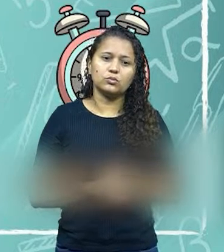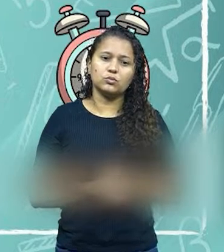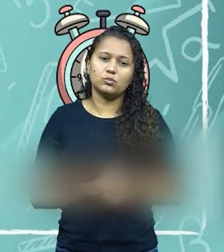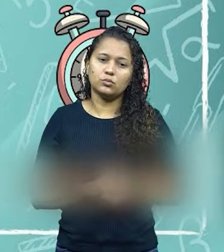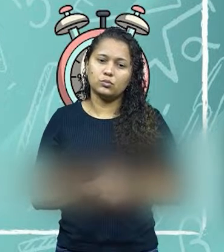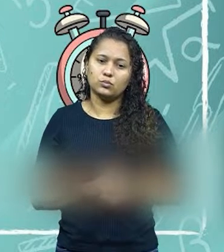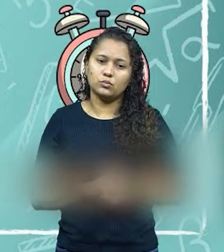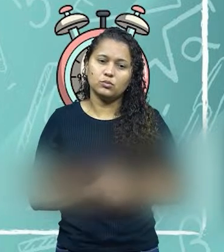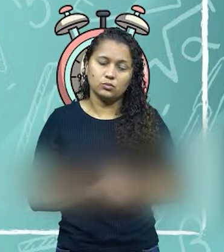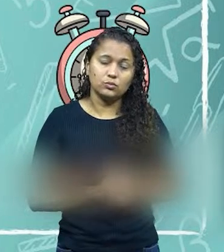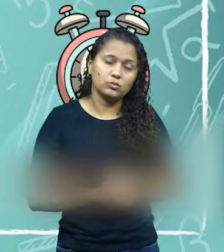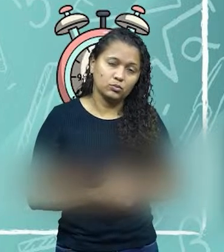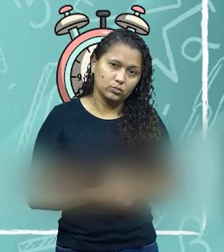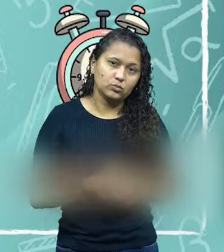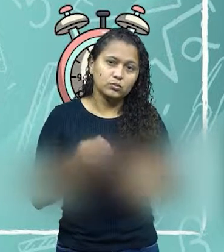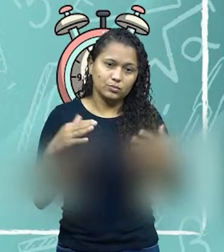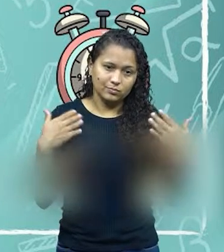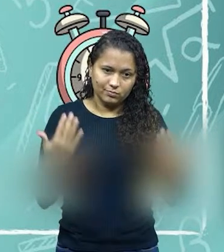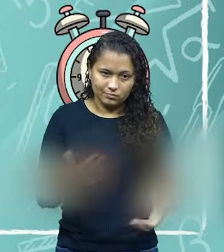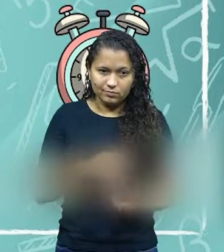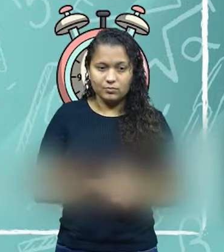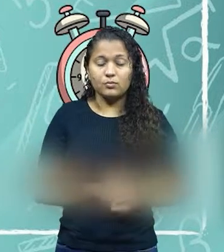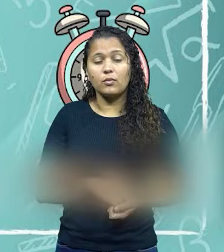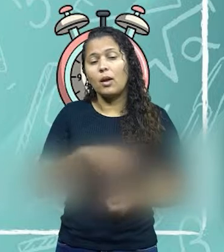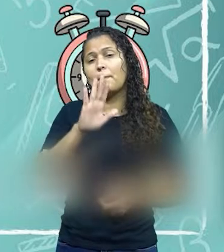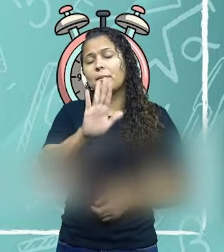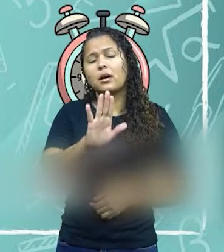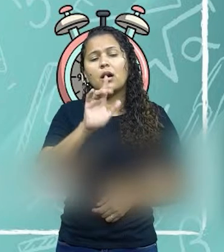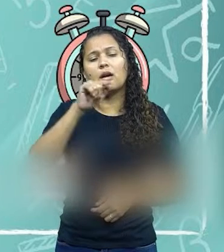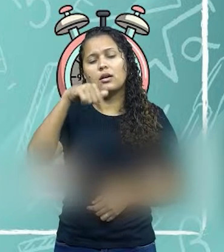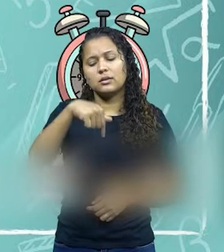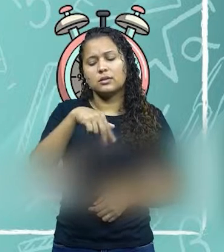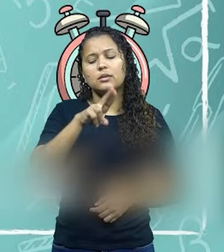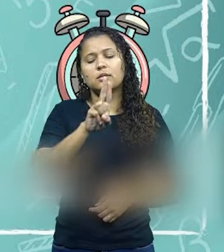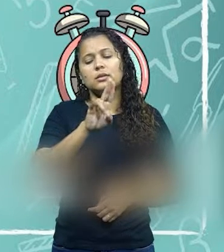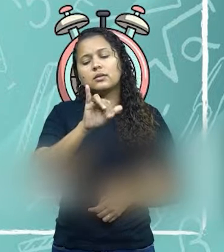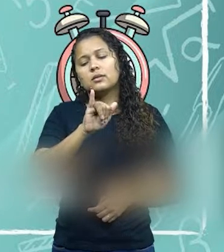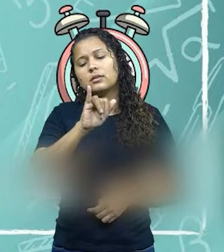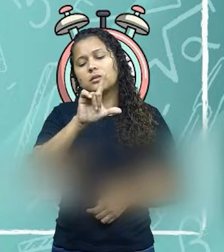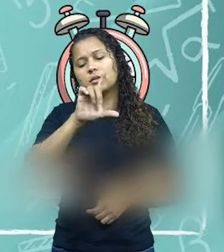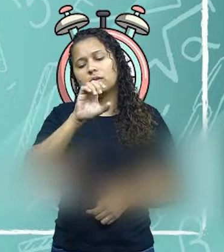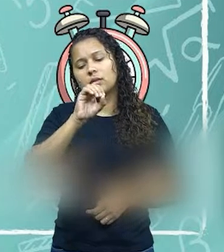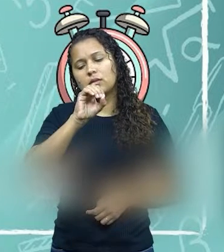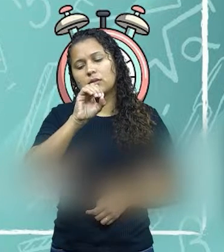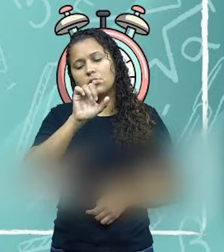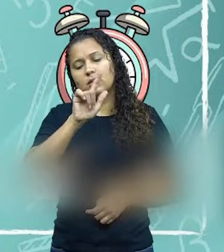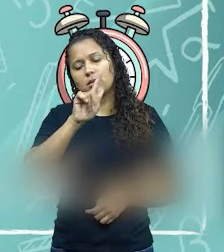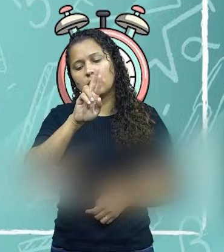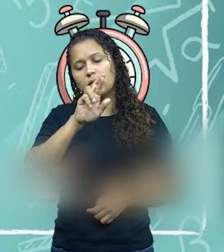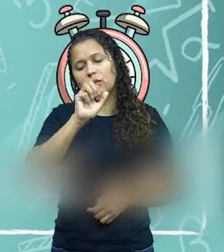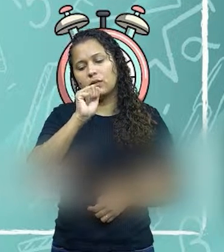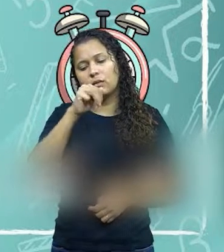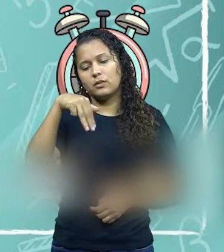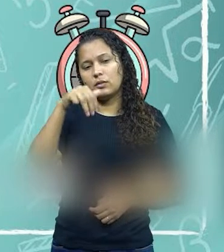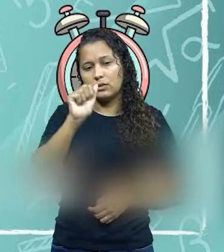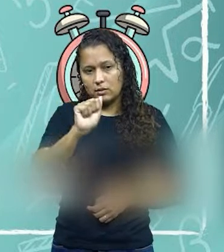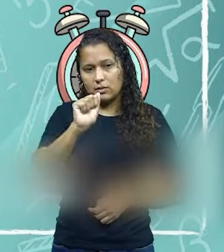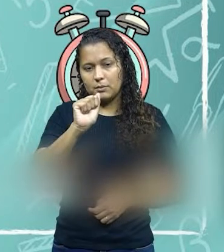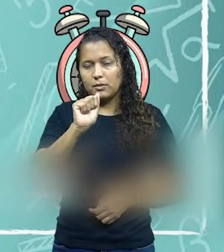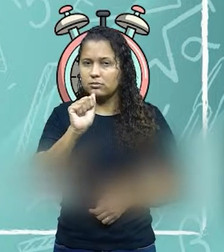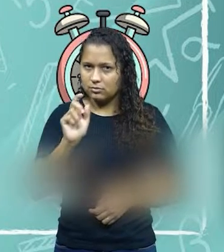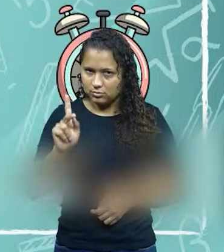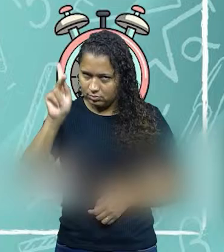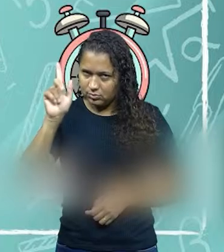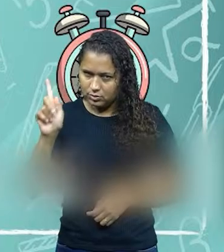299.792.458 metros por segundo. E o quilograma? O quilograma, ele é a unidade de medida